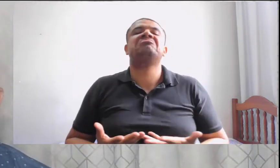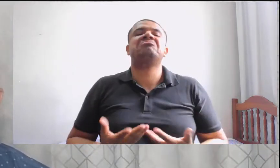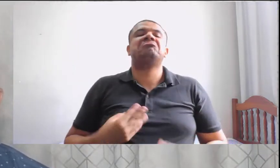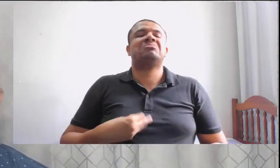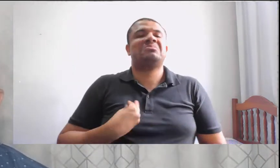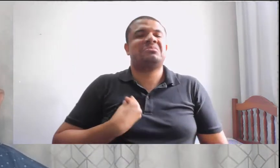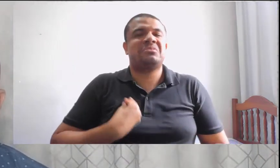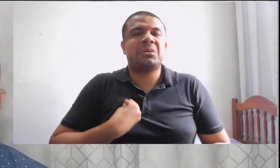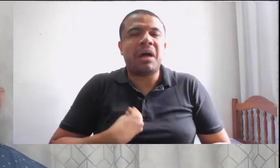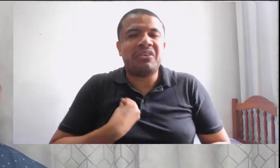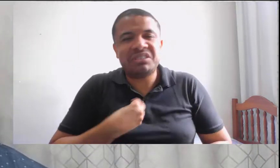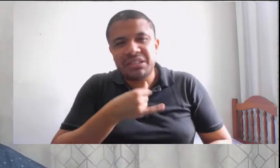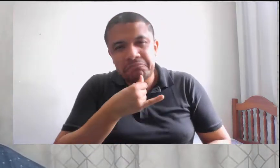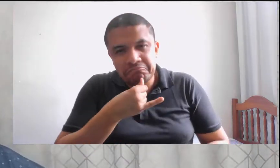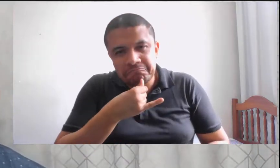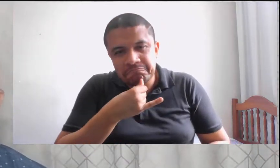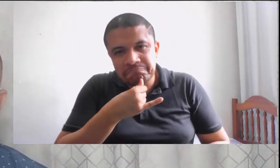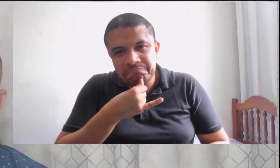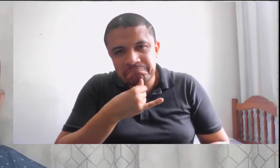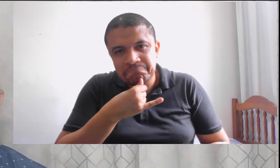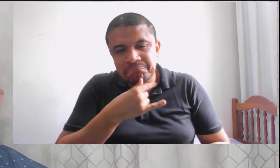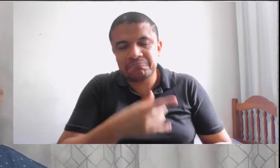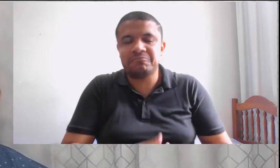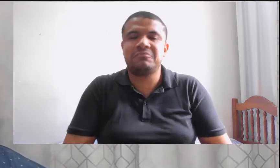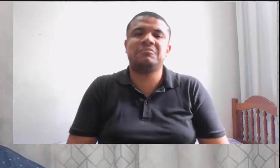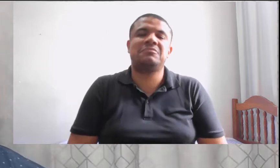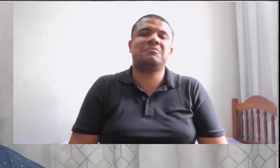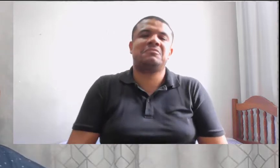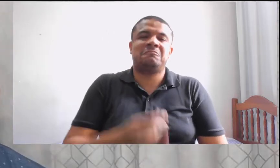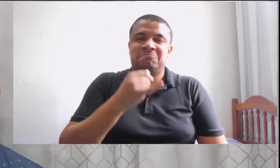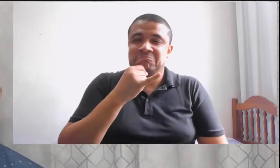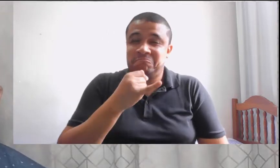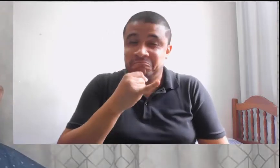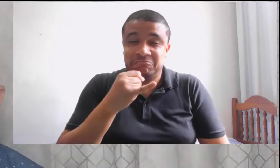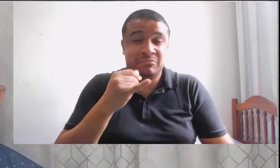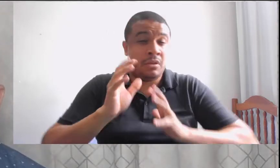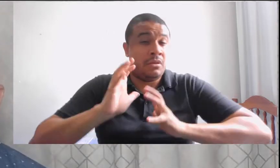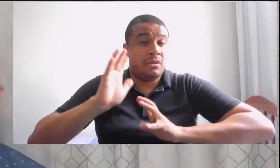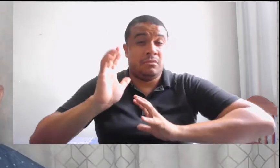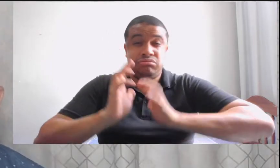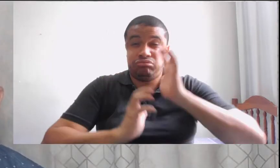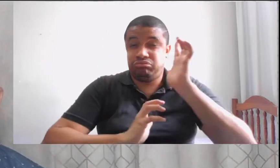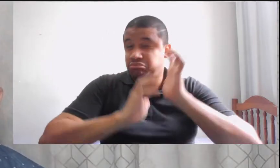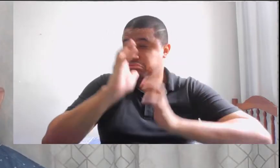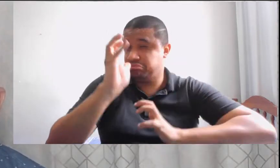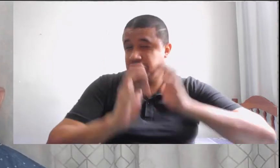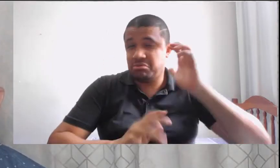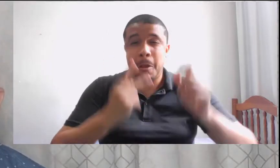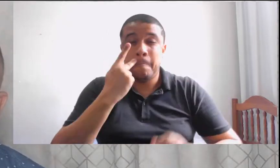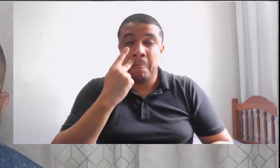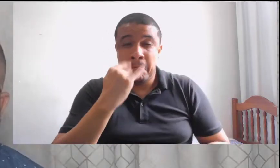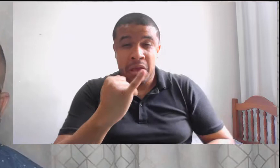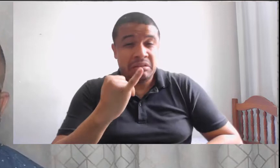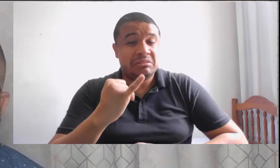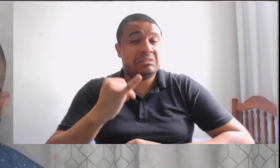Uma vida de muita tristeza, uma vida de muita guerra. Meus pais só viviam em